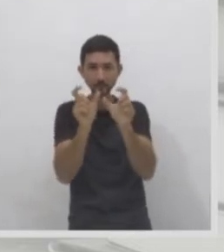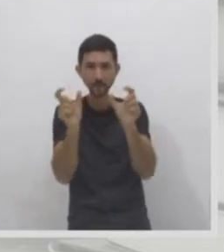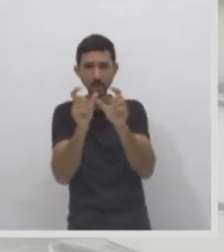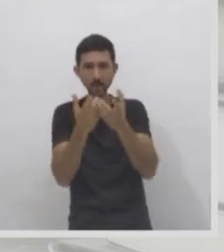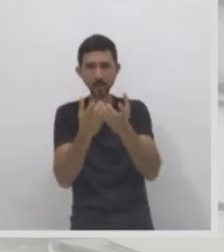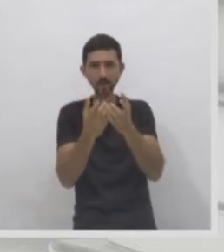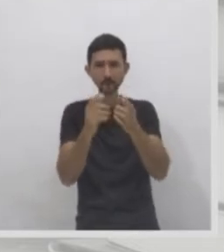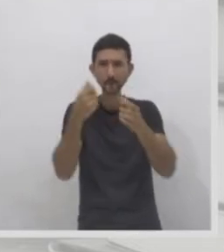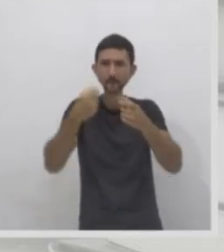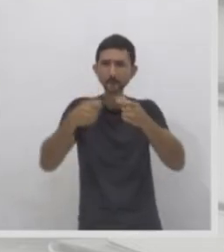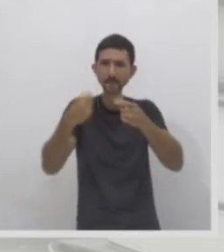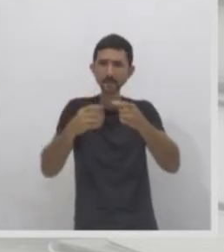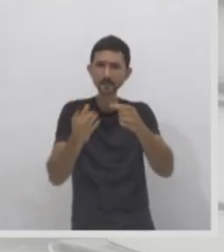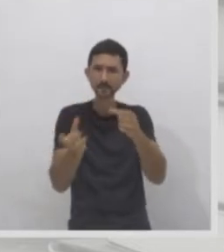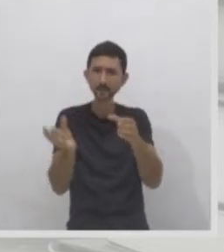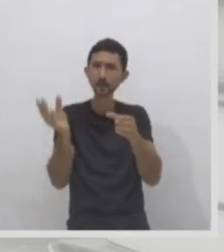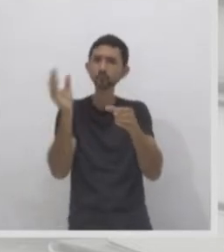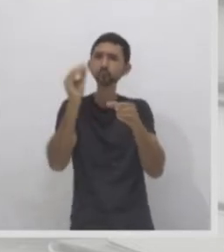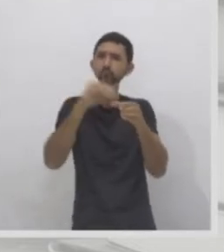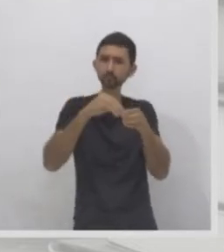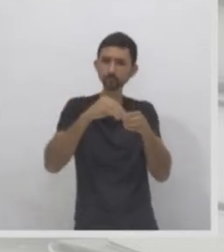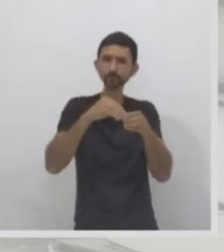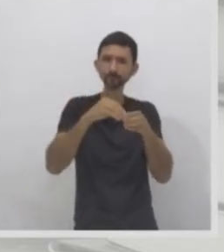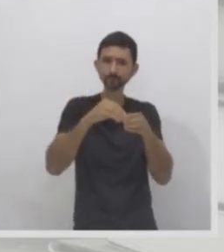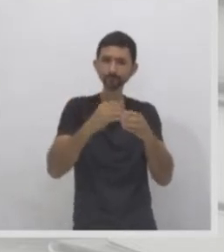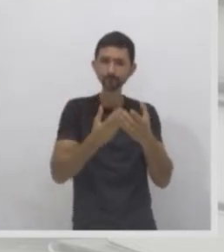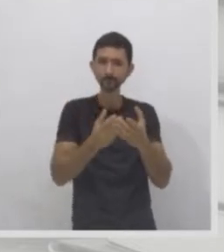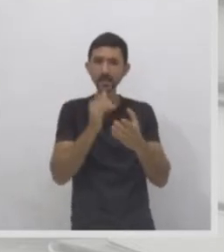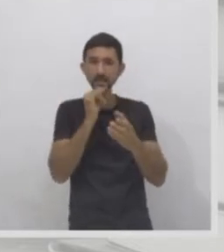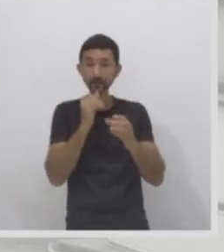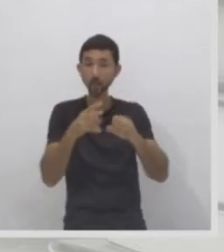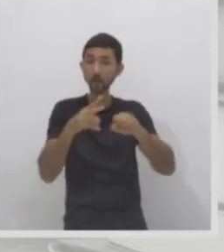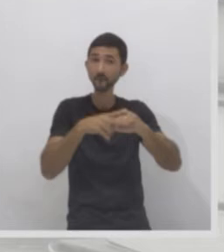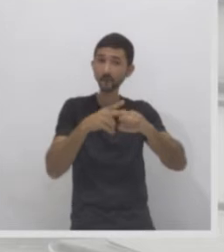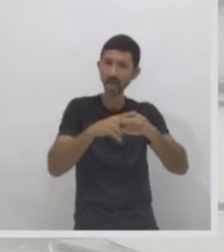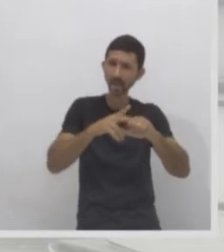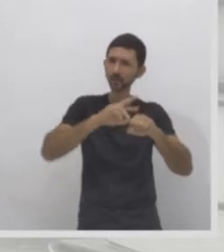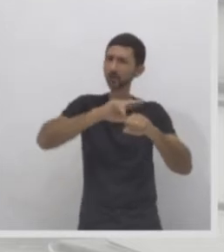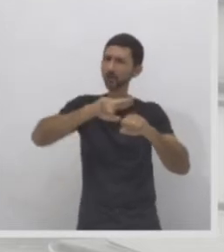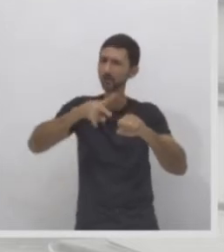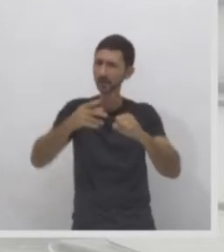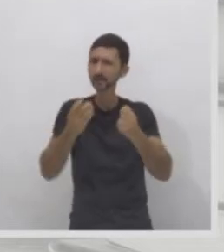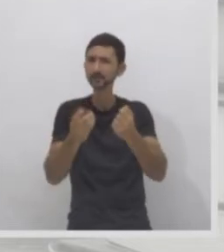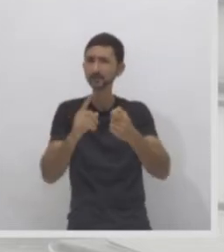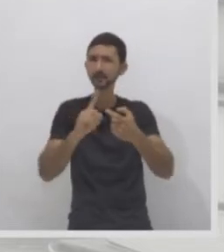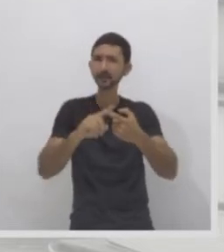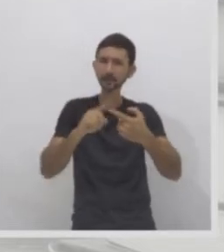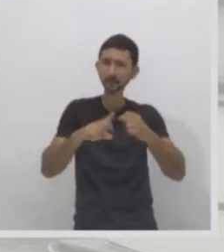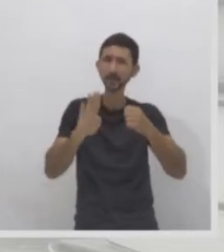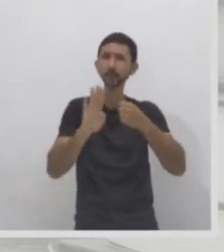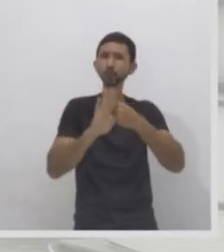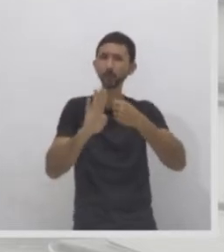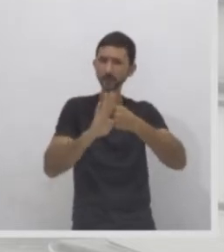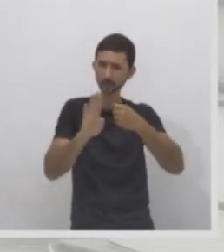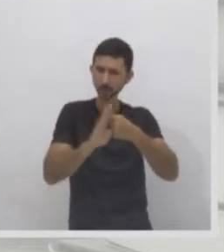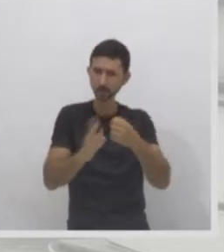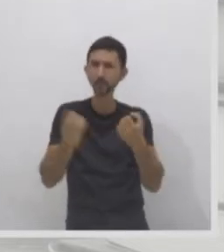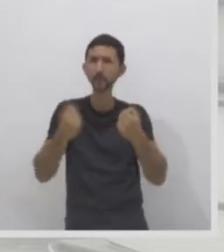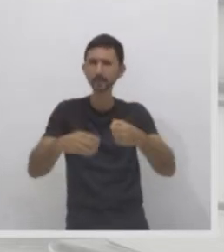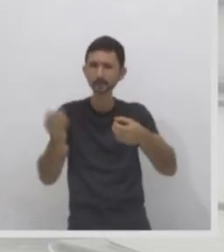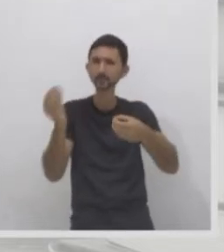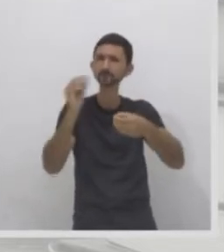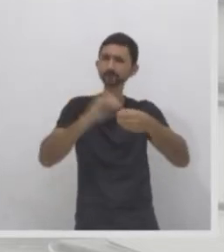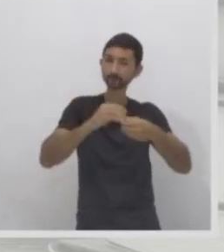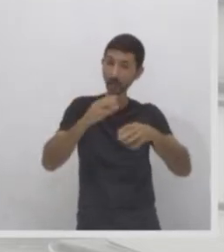ela precisa de um complemento, e aí eu não digo só o verbo, porque existem substantivos que precisam de um complemento, e